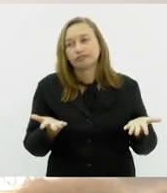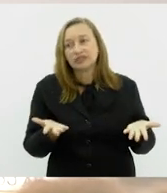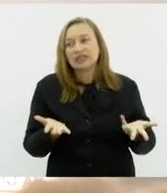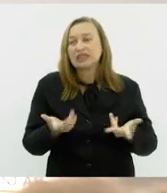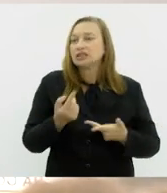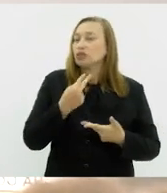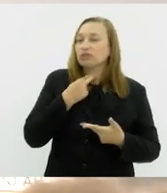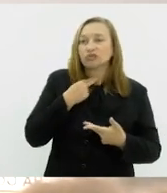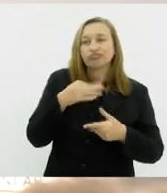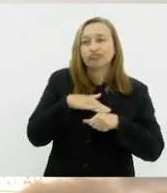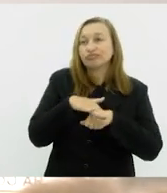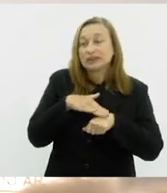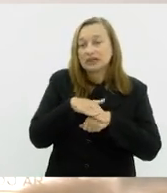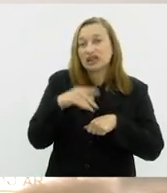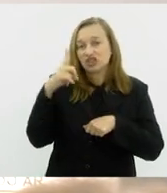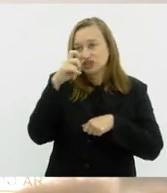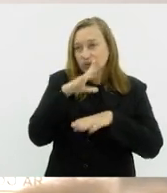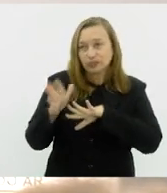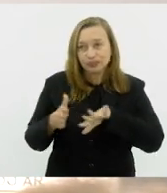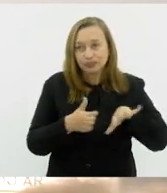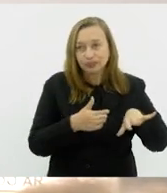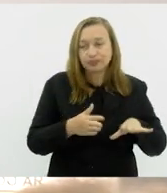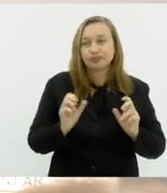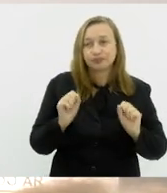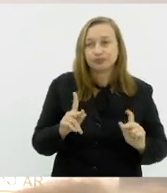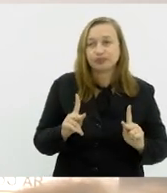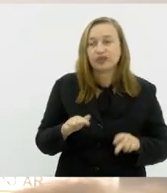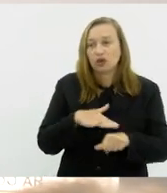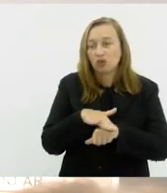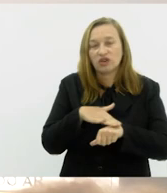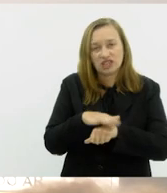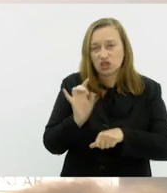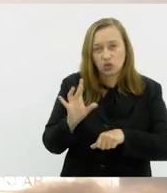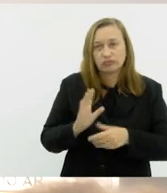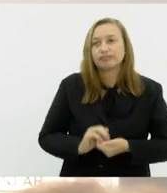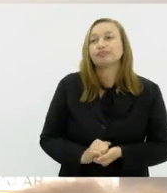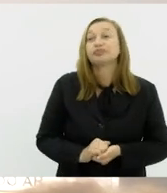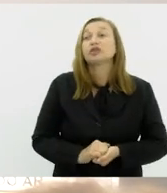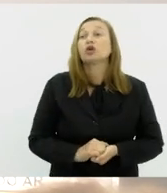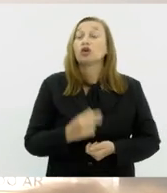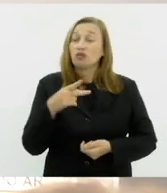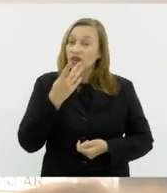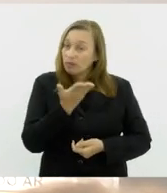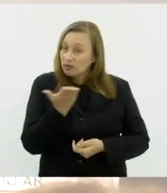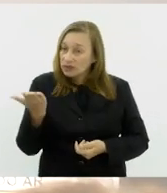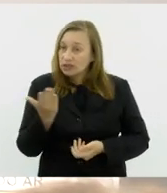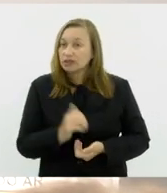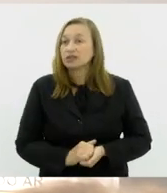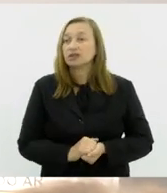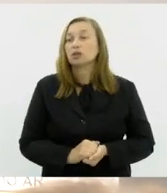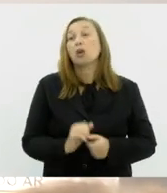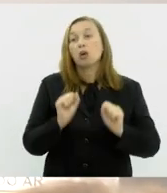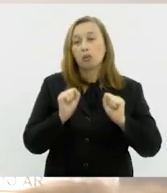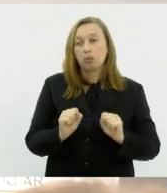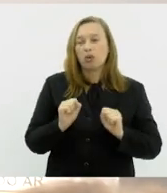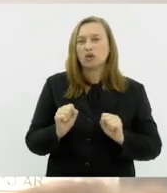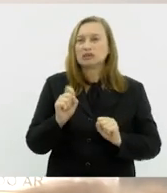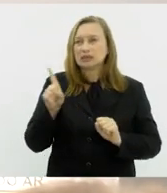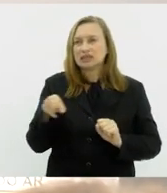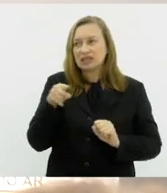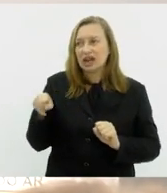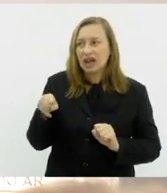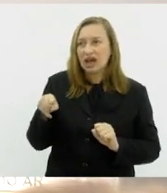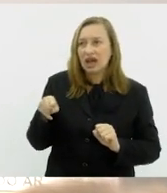pudermos conversar. Não, nós estamos conversando. Né? É, o que a gente está fazendo então, é assim, conversando. O que eu coloco para o senhor é o seguinte: eu posso eliminar a rota?